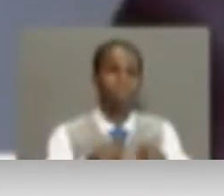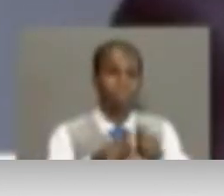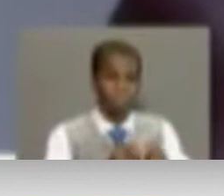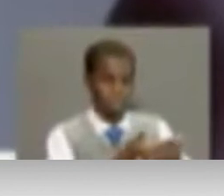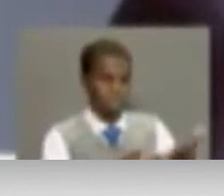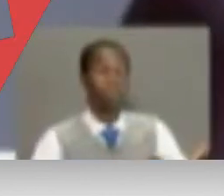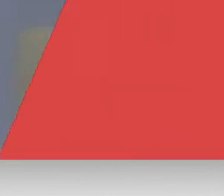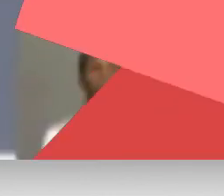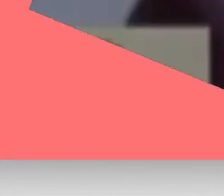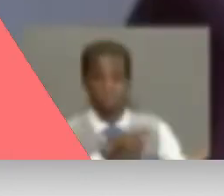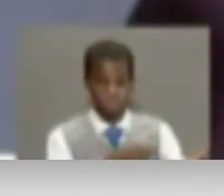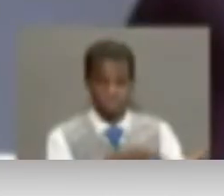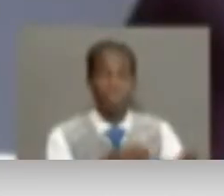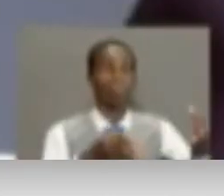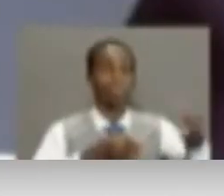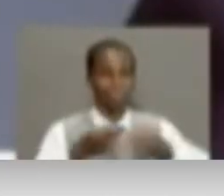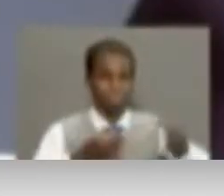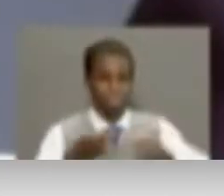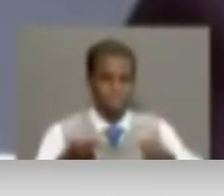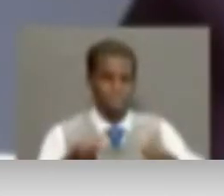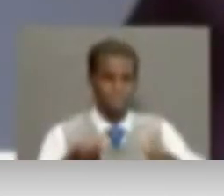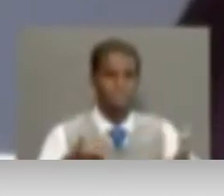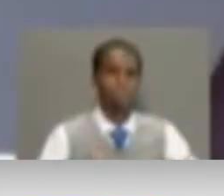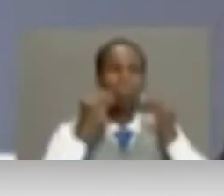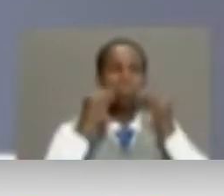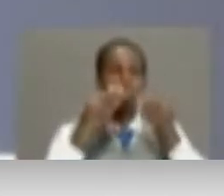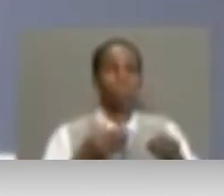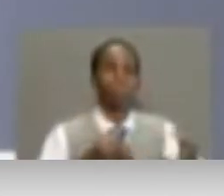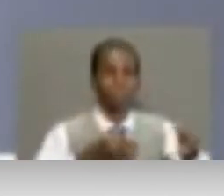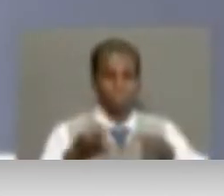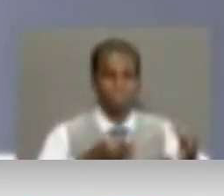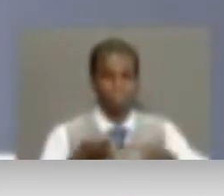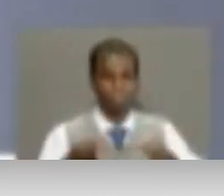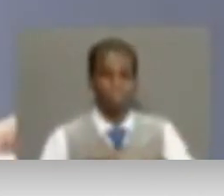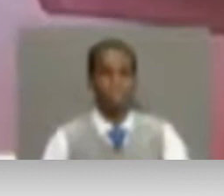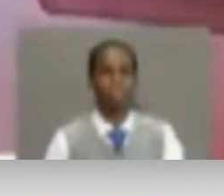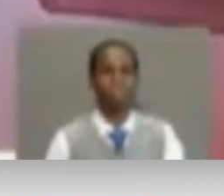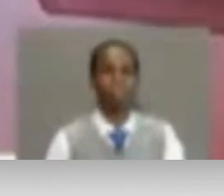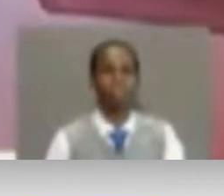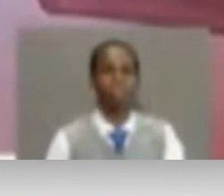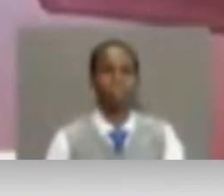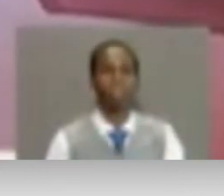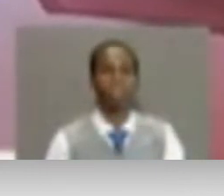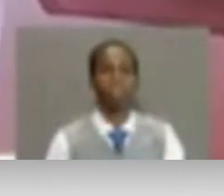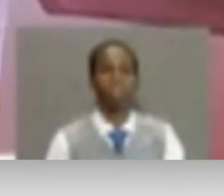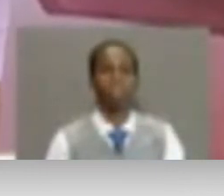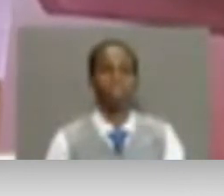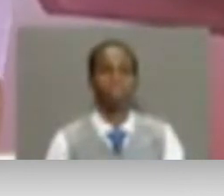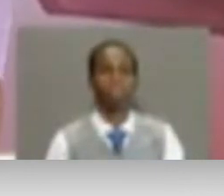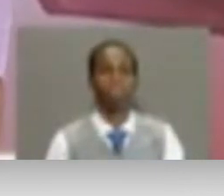são sim, portanto, passíveis de contradição. Só vou lhe dar um tempo para falar. Sozinha? Não, falo, falo. Eu estou a nos dar palavra. Não, porque acredito